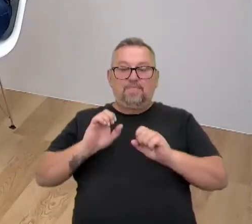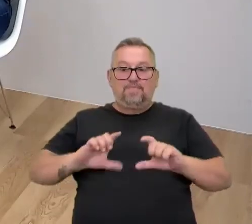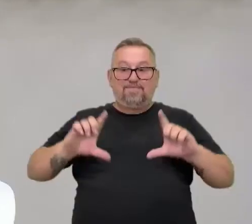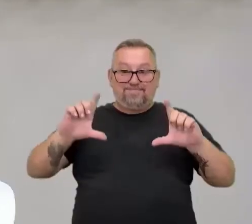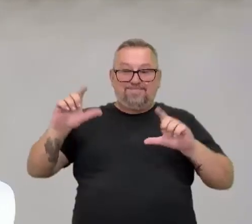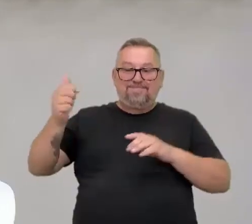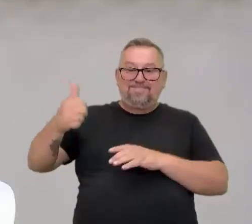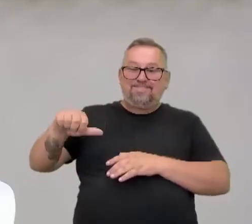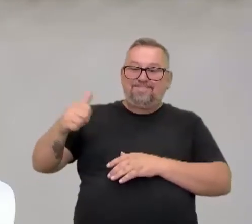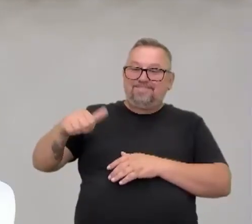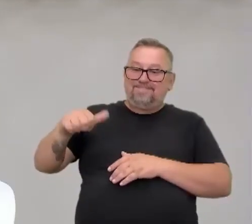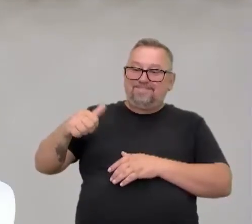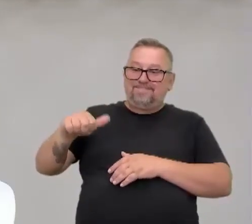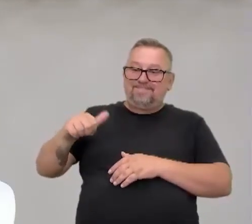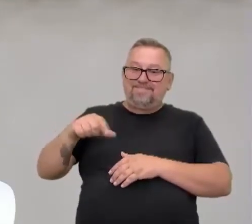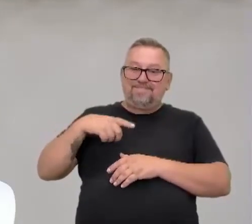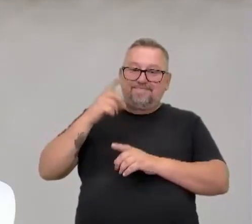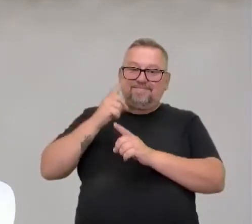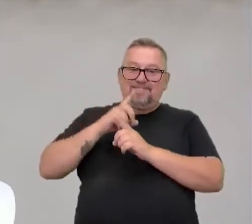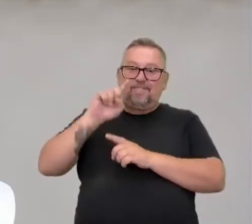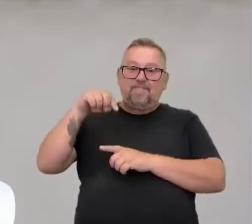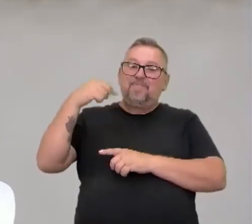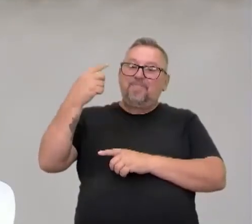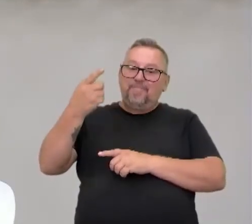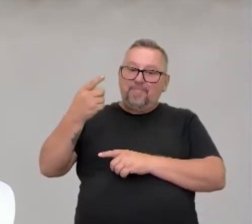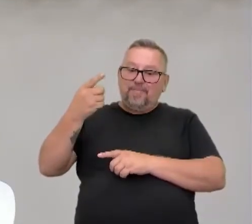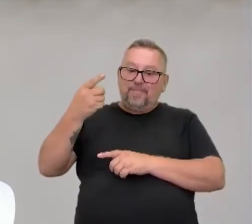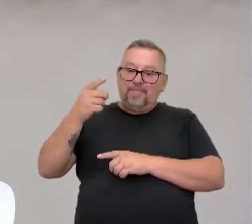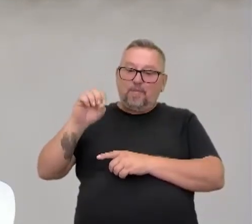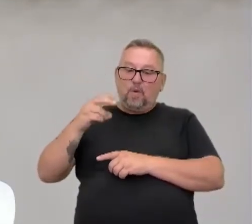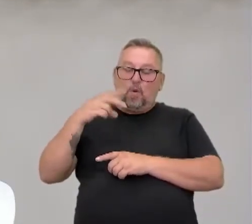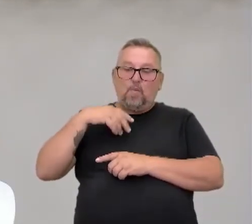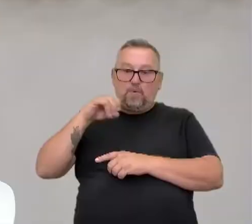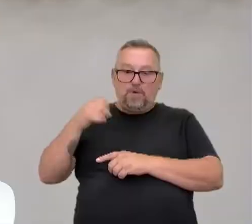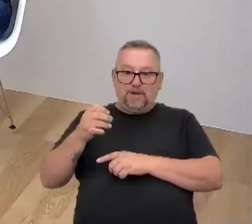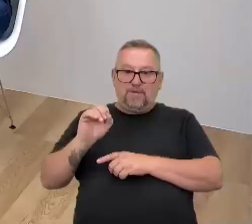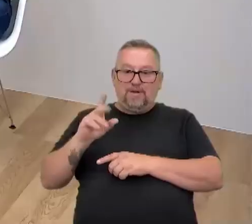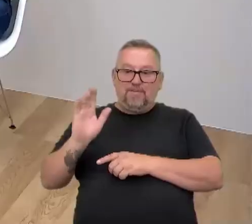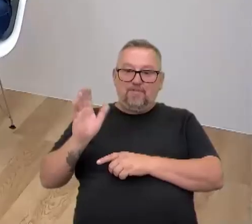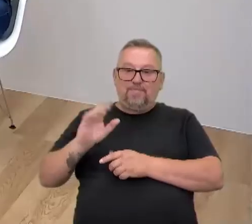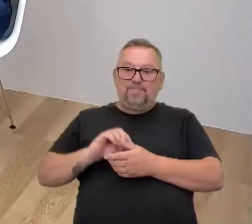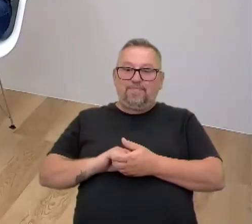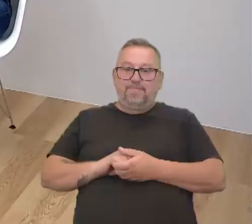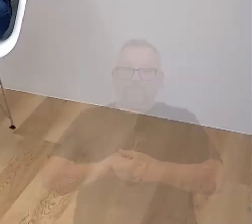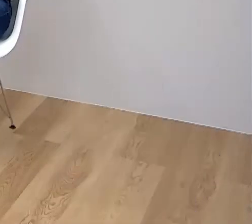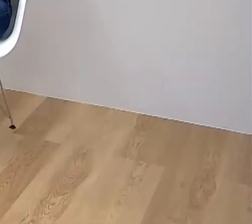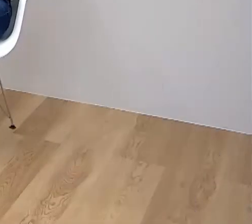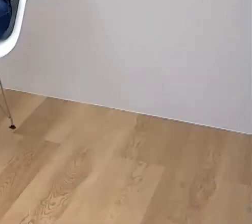avaliarem a nossa aula e a gente se encontra numa próxima oportunidade. Até mais.